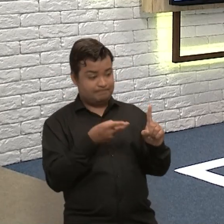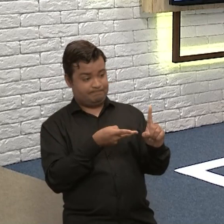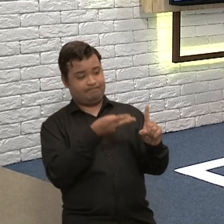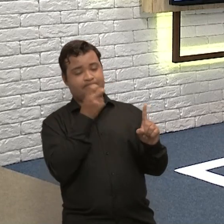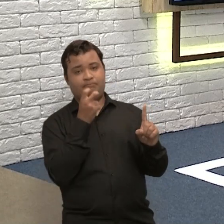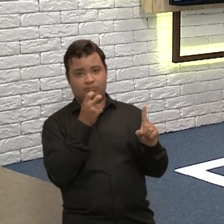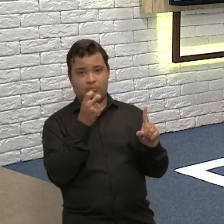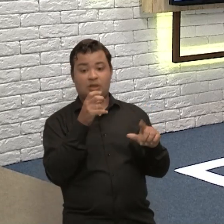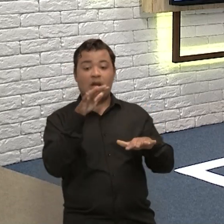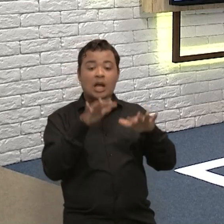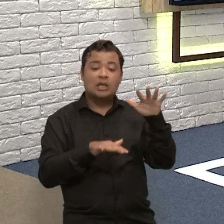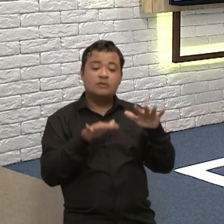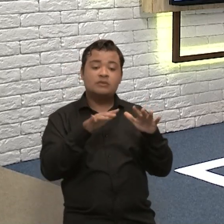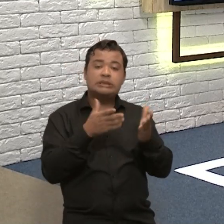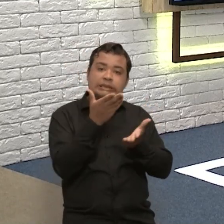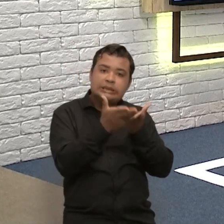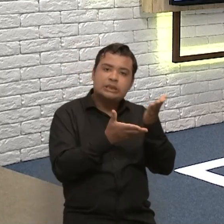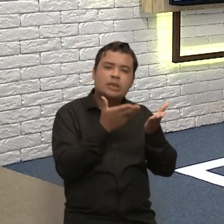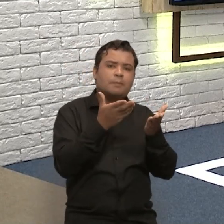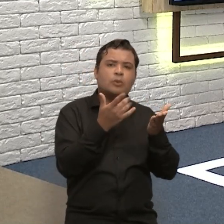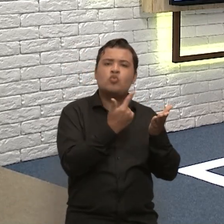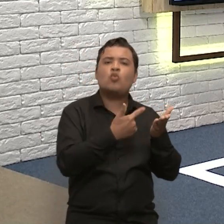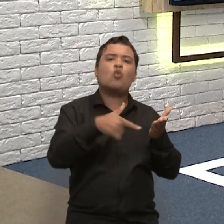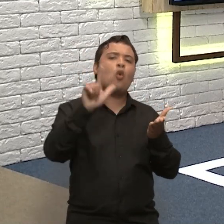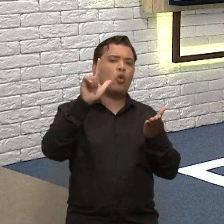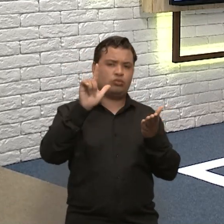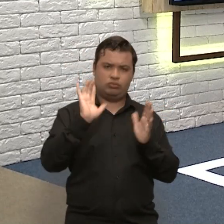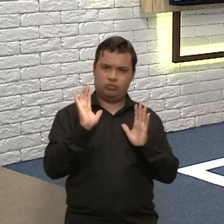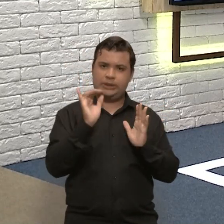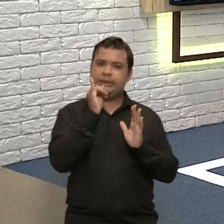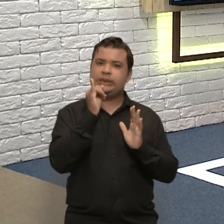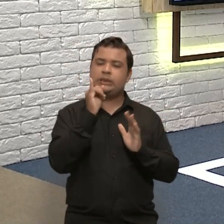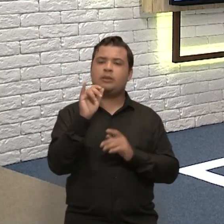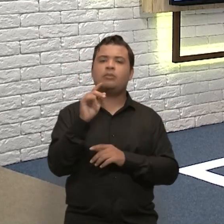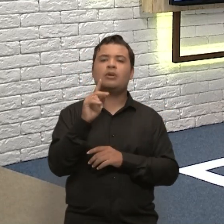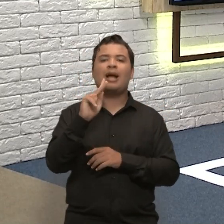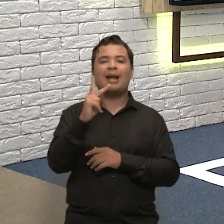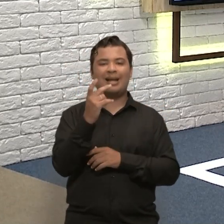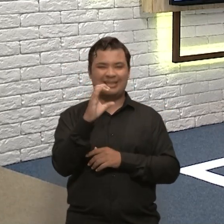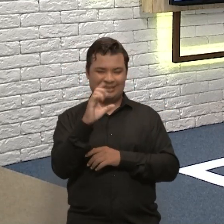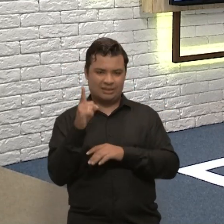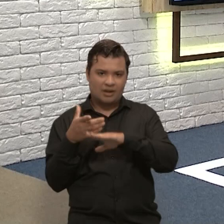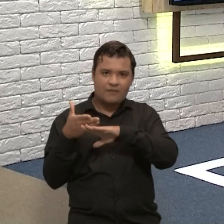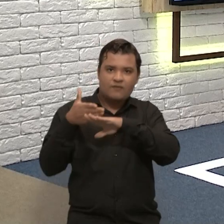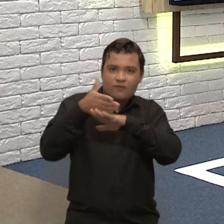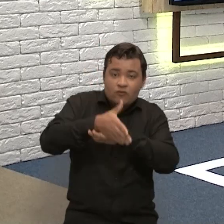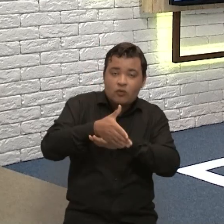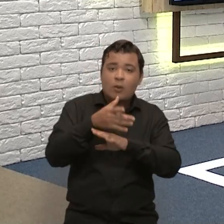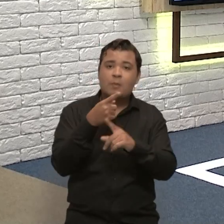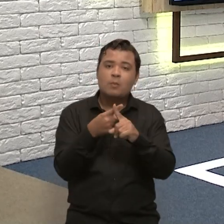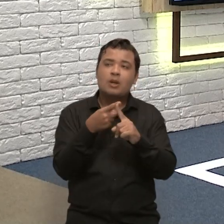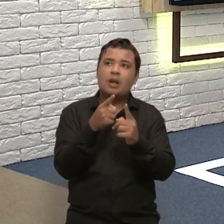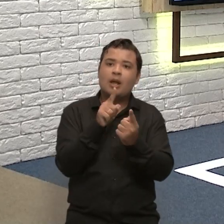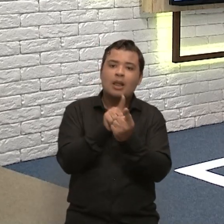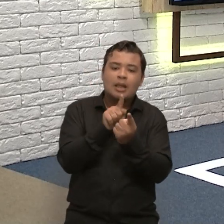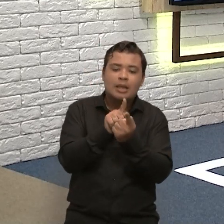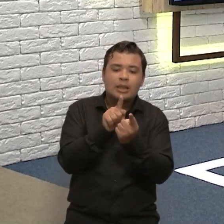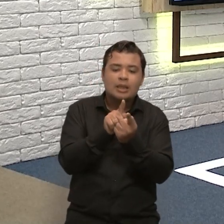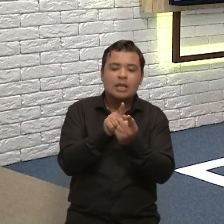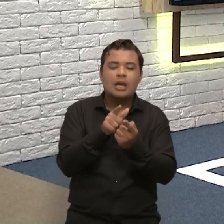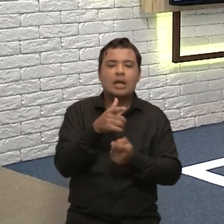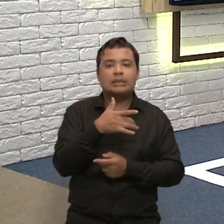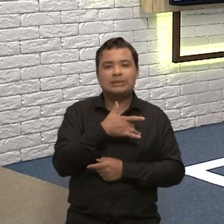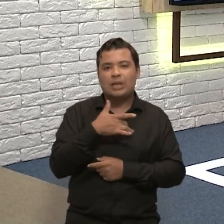para uma outra questão. Suponhamos que ela tenha ido ao HC para receber um atendimento para, por exemplo,